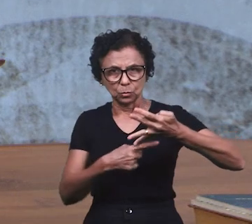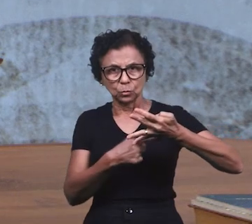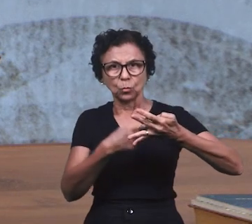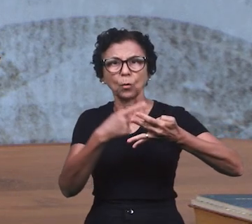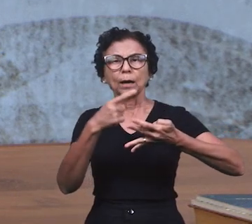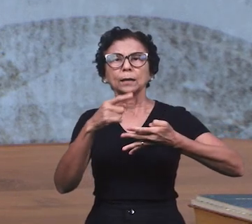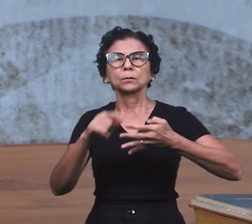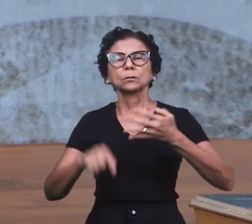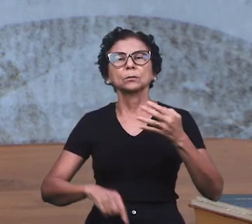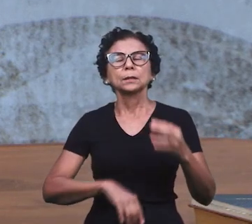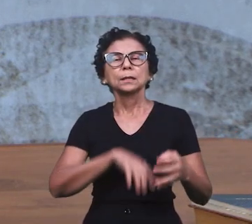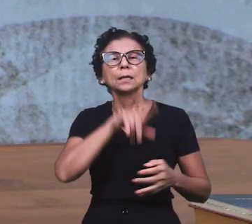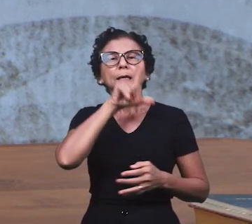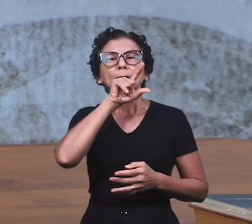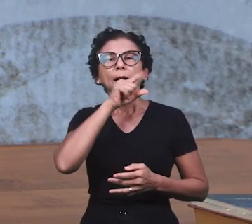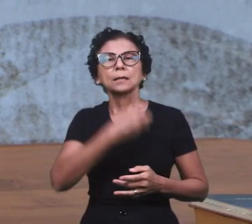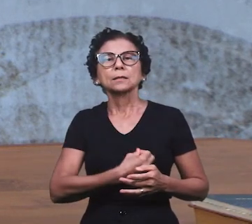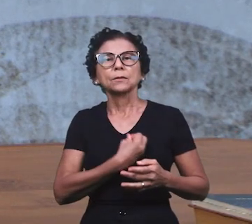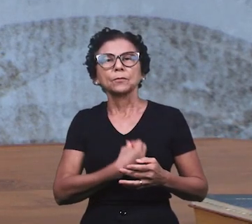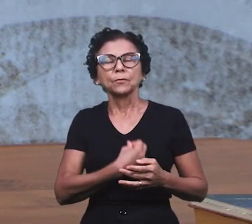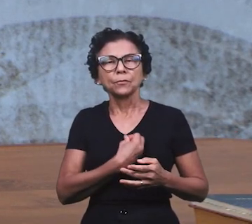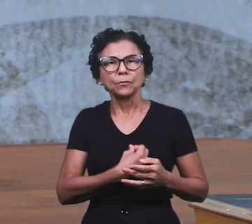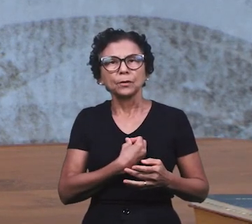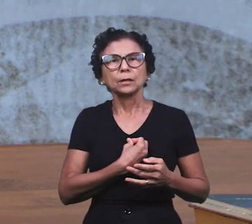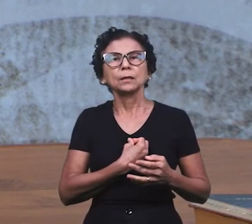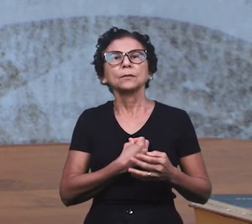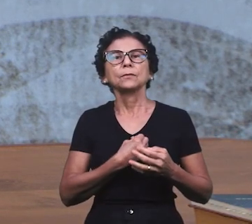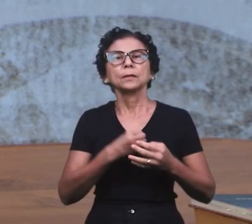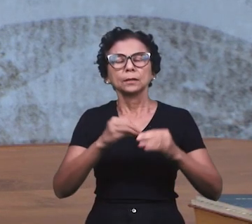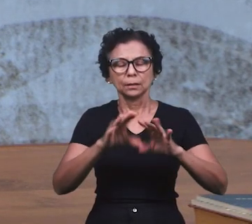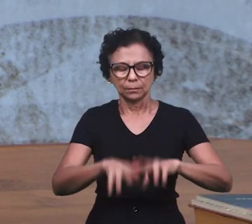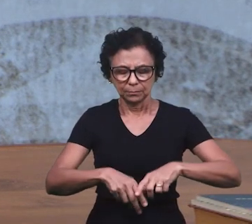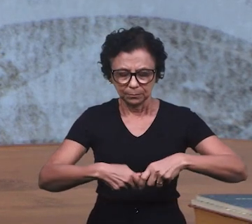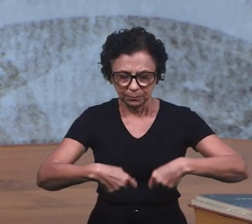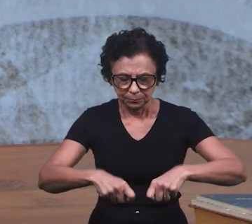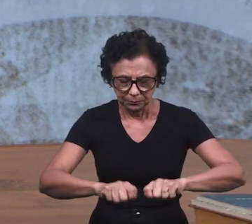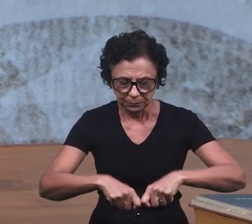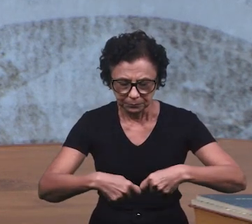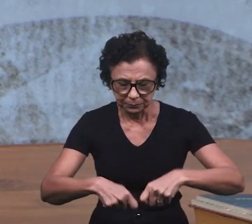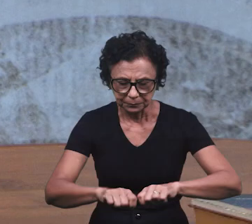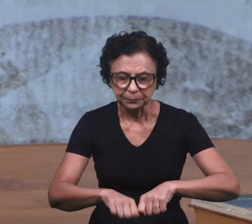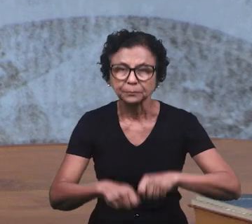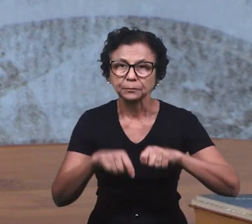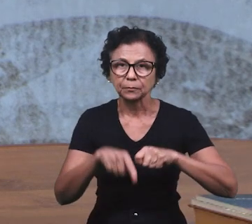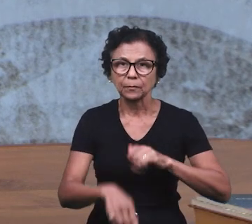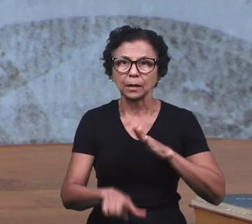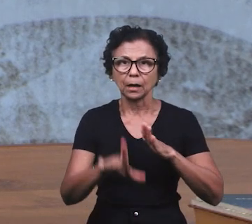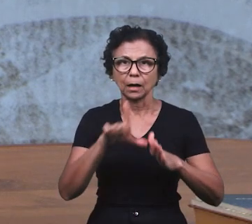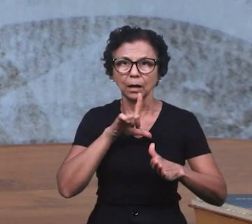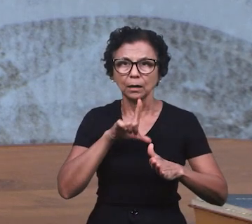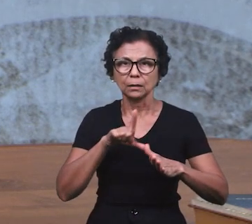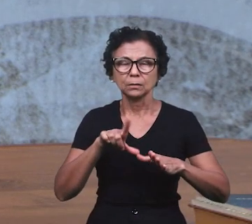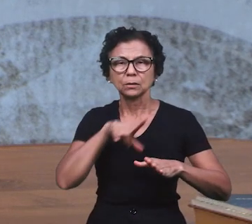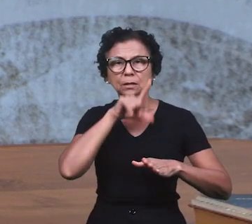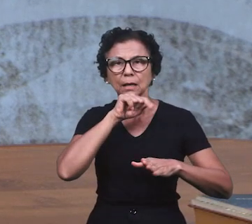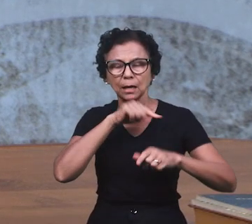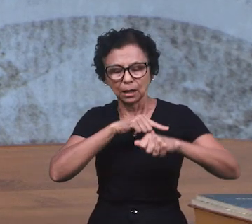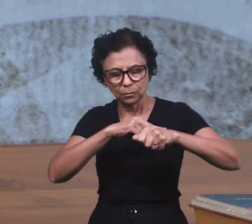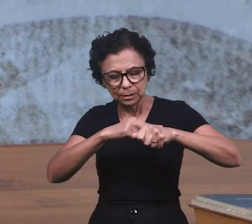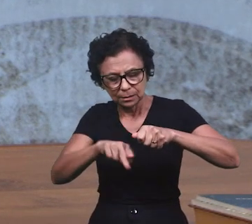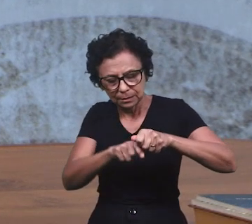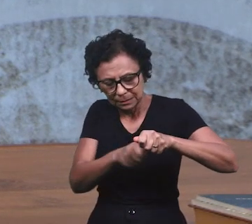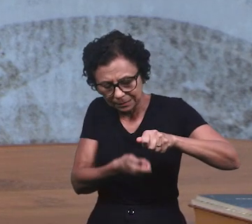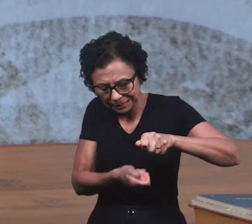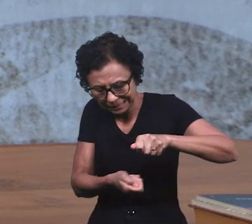carmesim, e a ave viva, e os molhará na ave degolada e nas águas vivas,